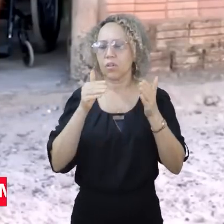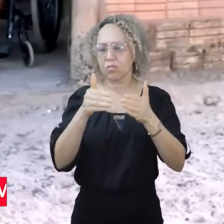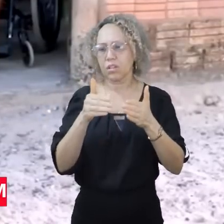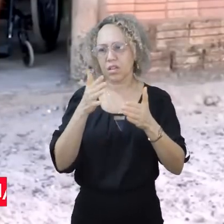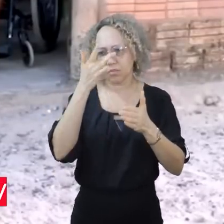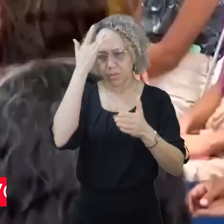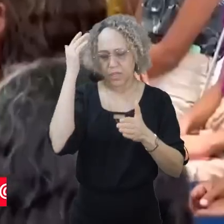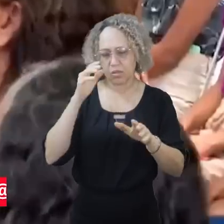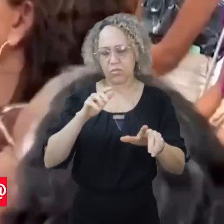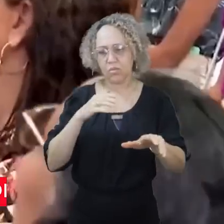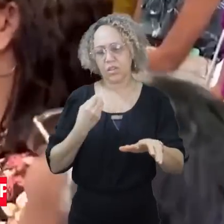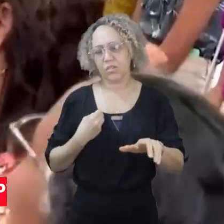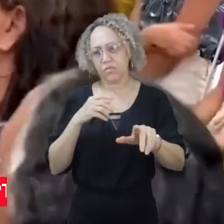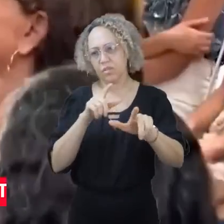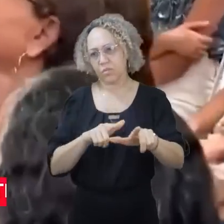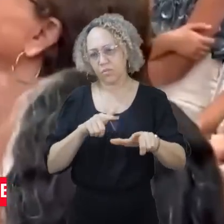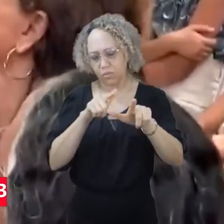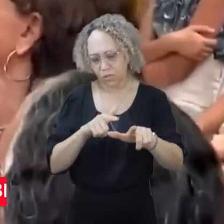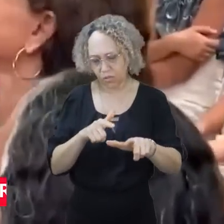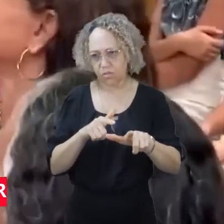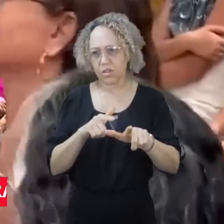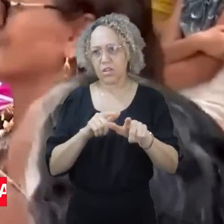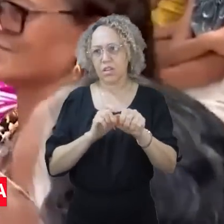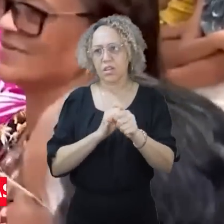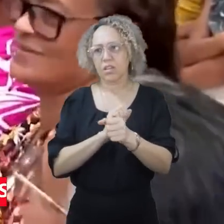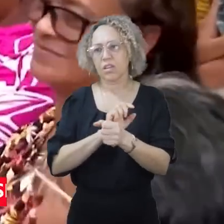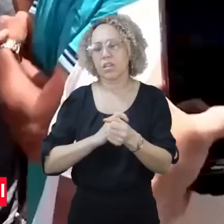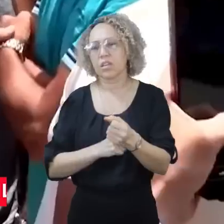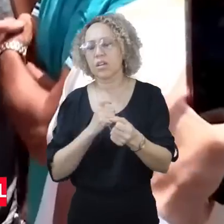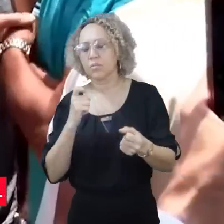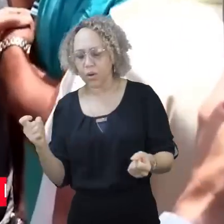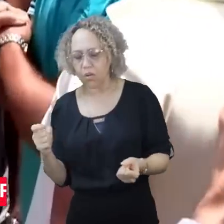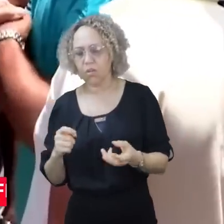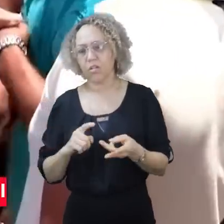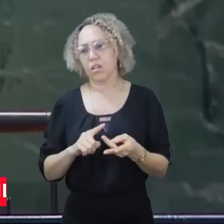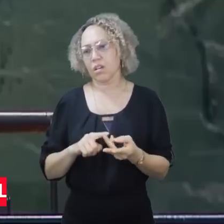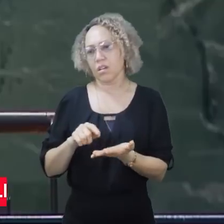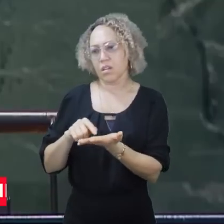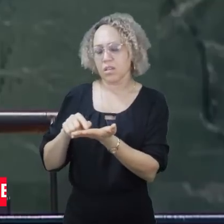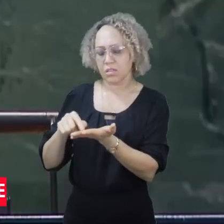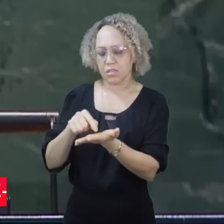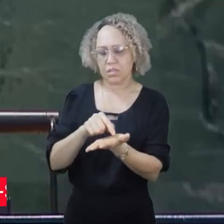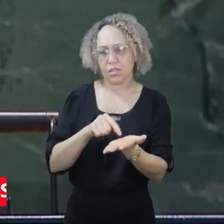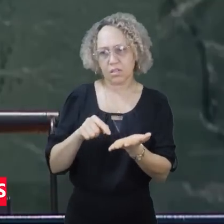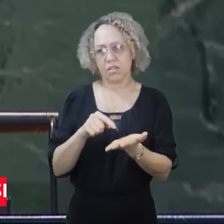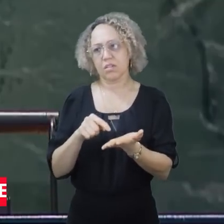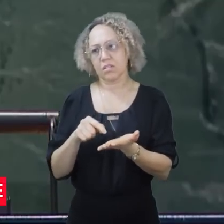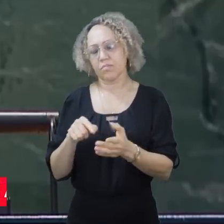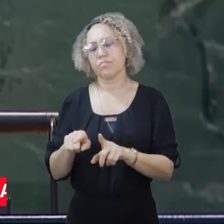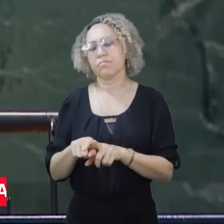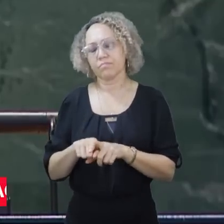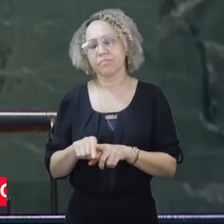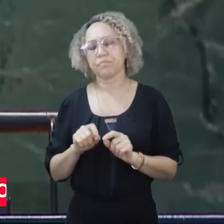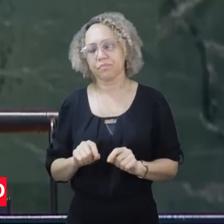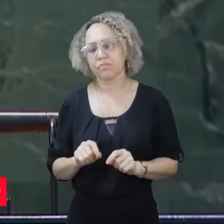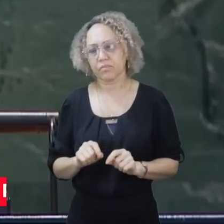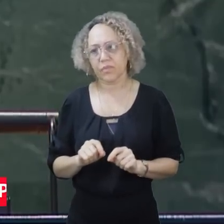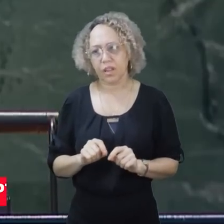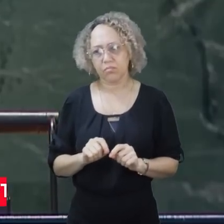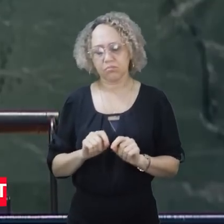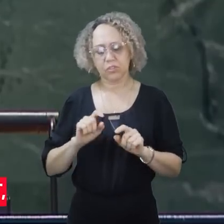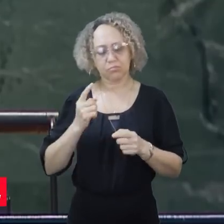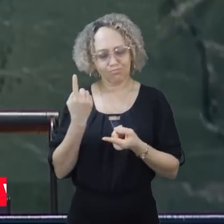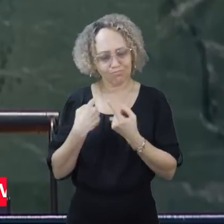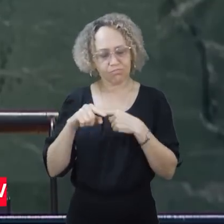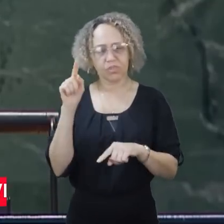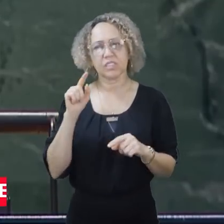terreiro, ciganos e comunidades tradicionais de matriz africana. Avançamos em ritmo recorde e com investimento